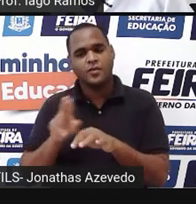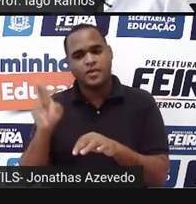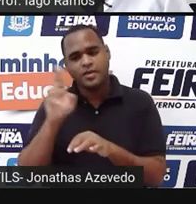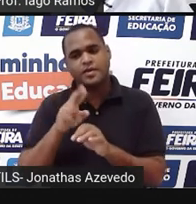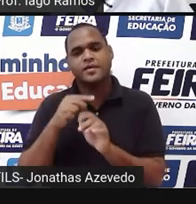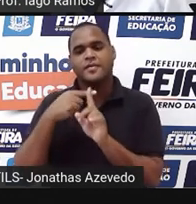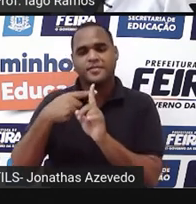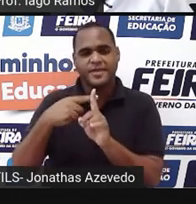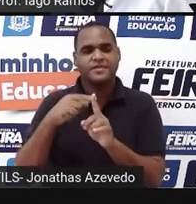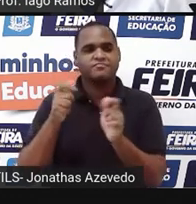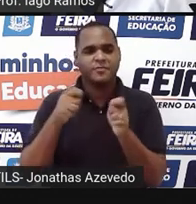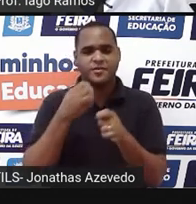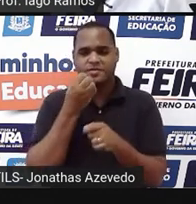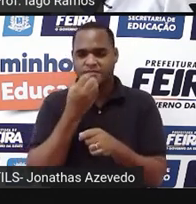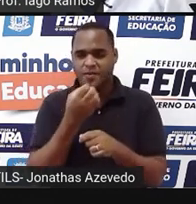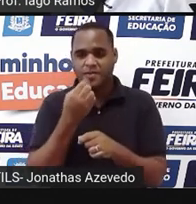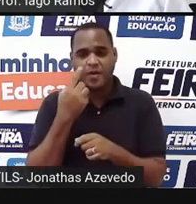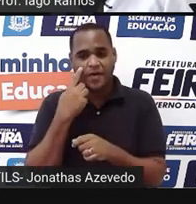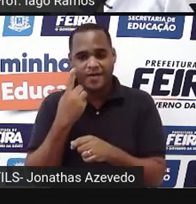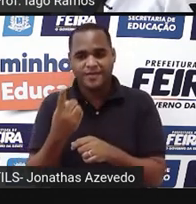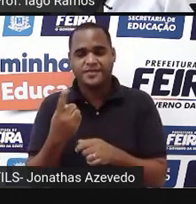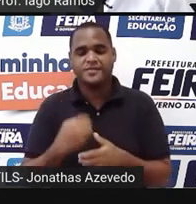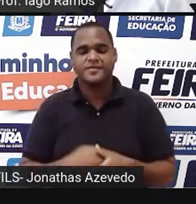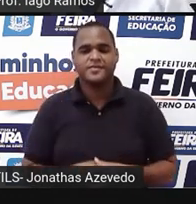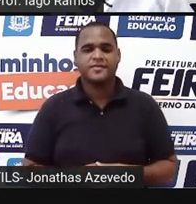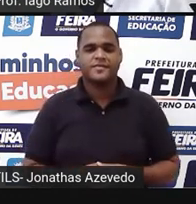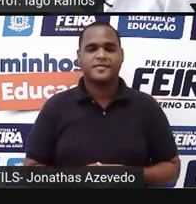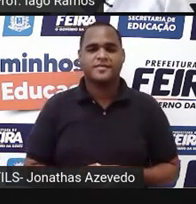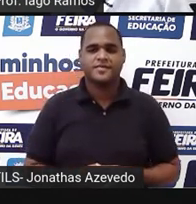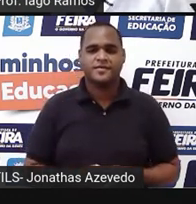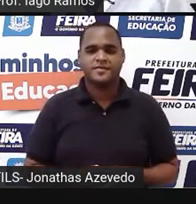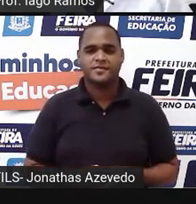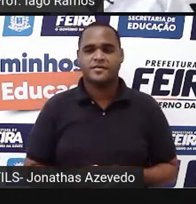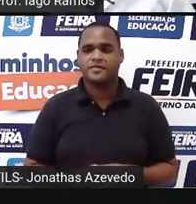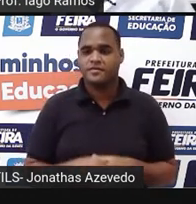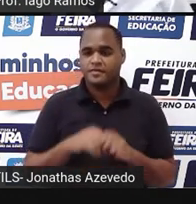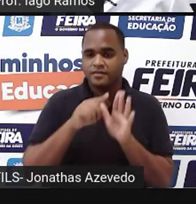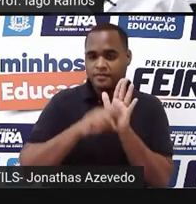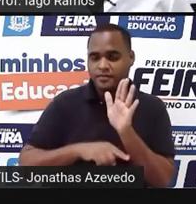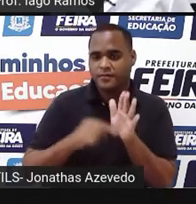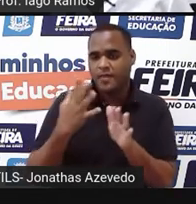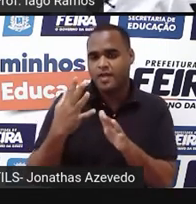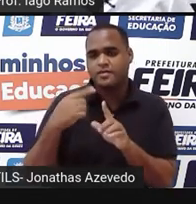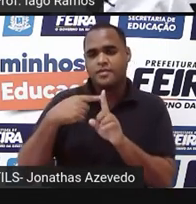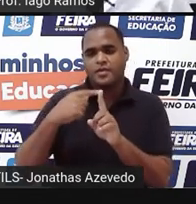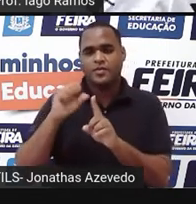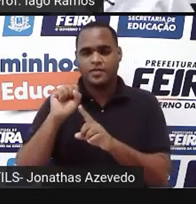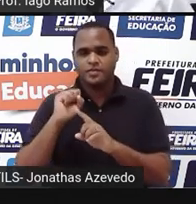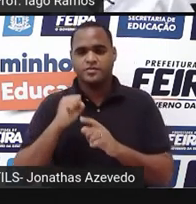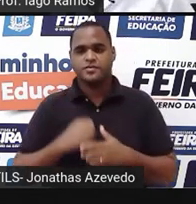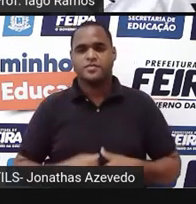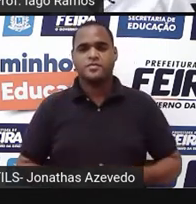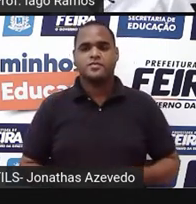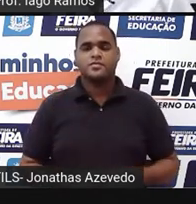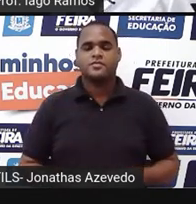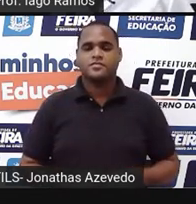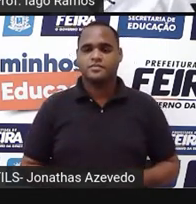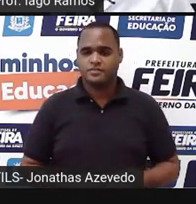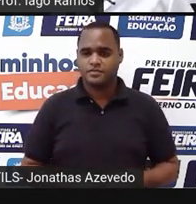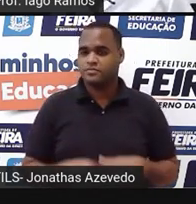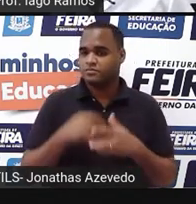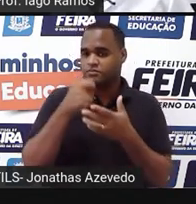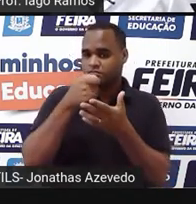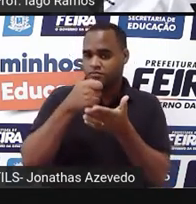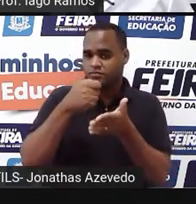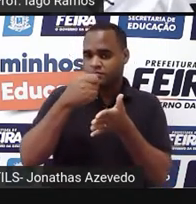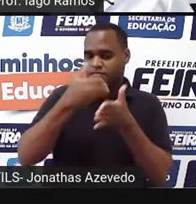mais. Olha só. Então fica menos 4 mais 8. uma dívida de